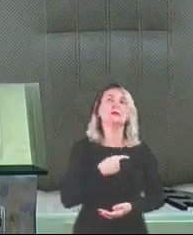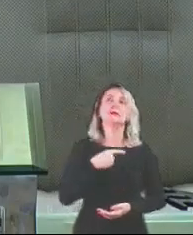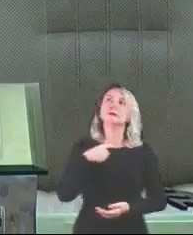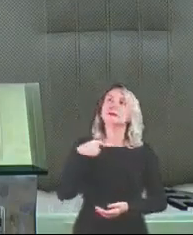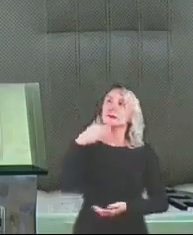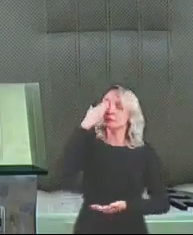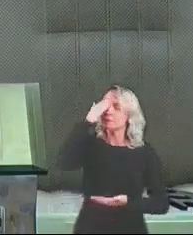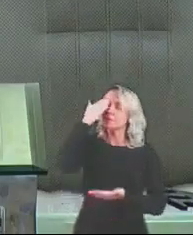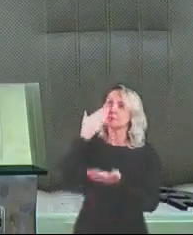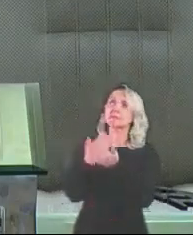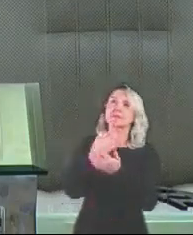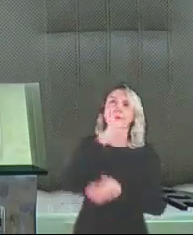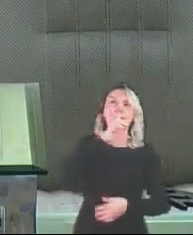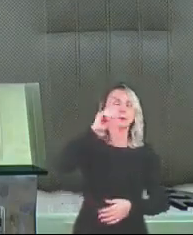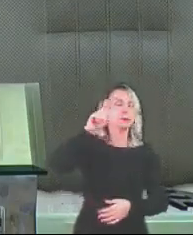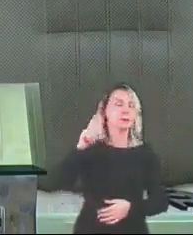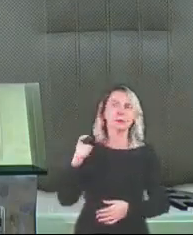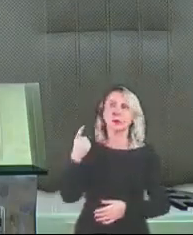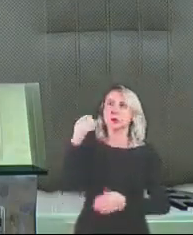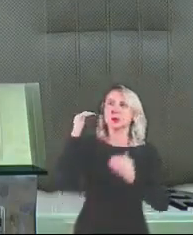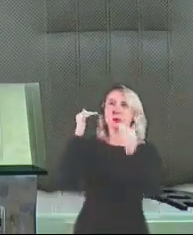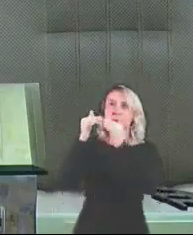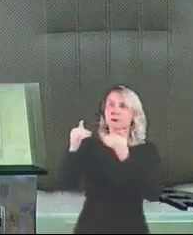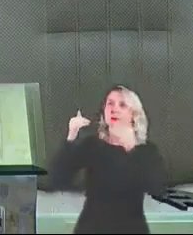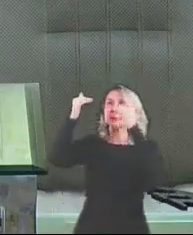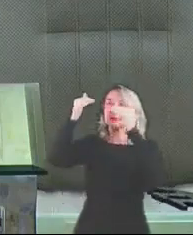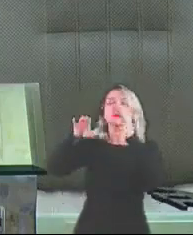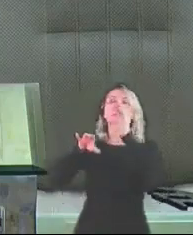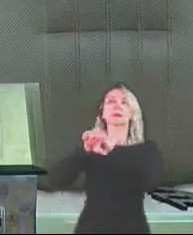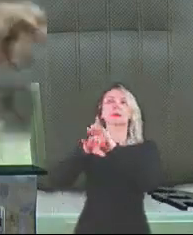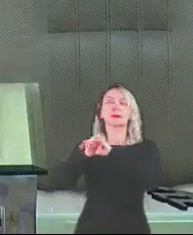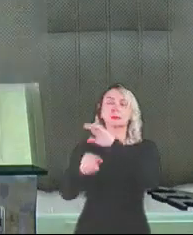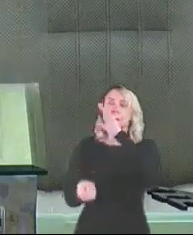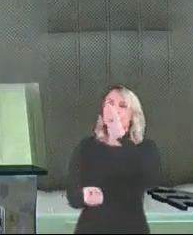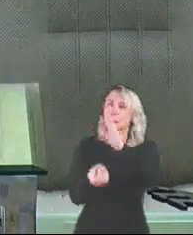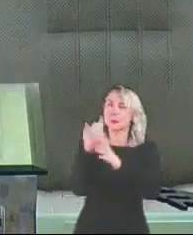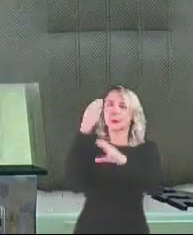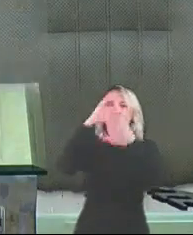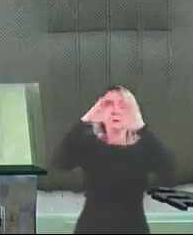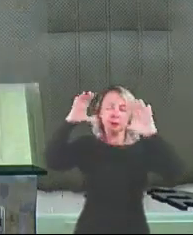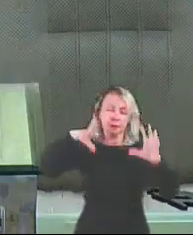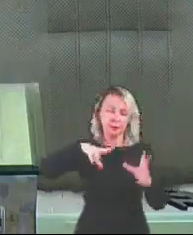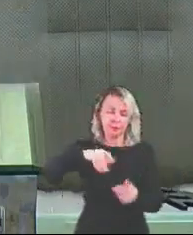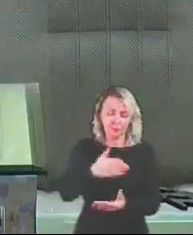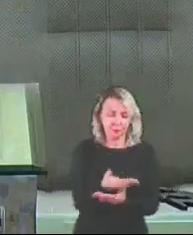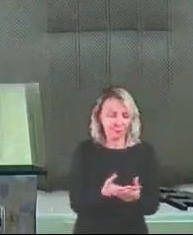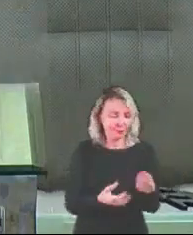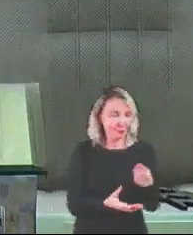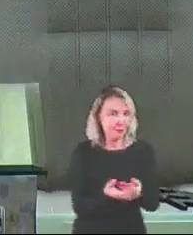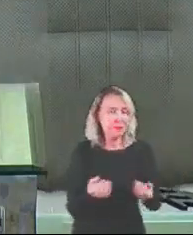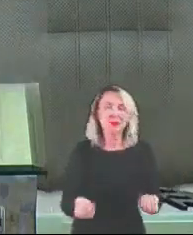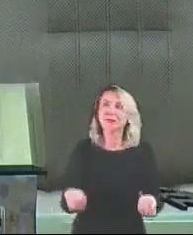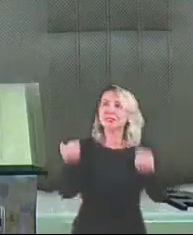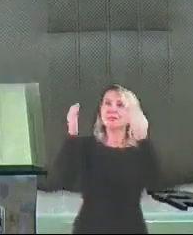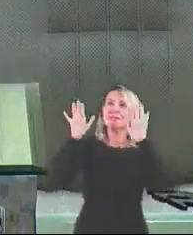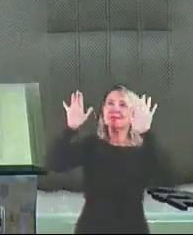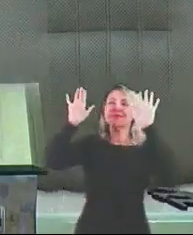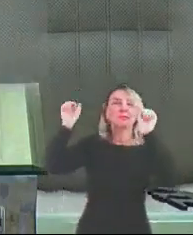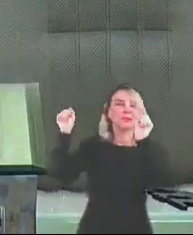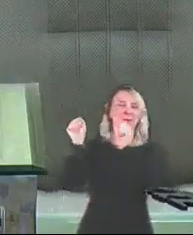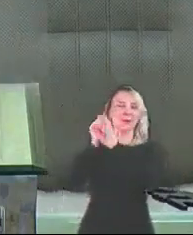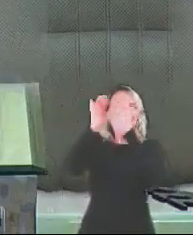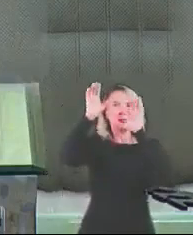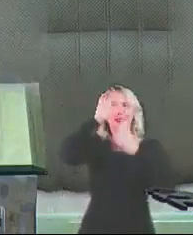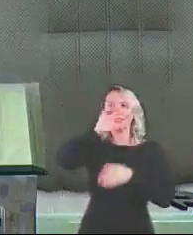ser supremo, Criador do céu e Criador da terra. Levanta as mãos e glorifique ao único e